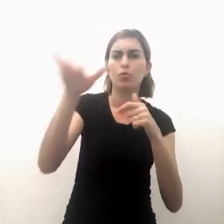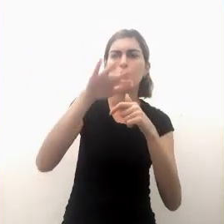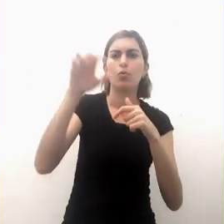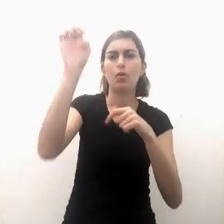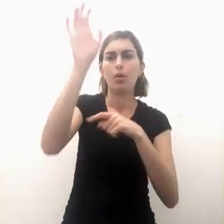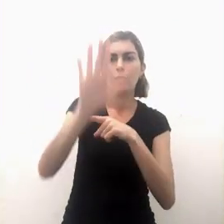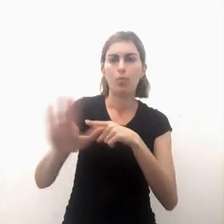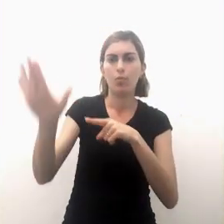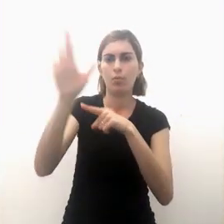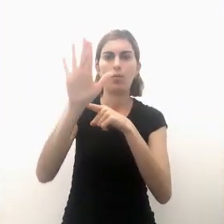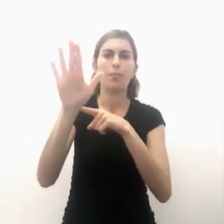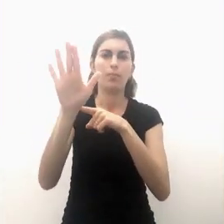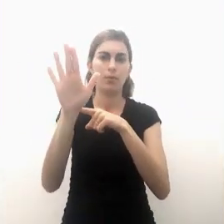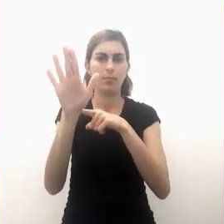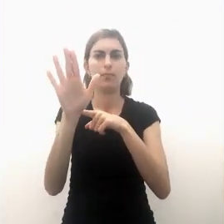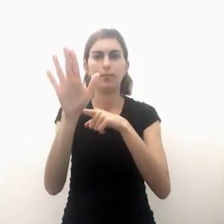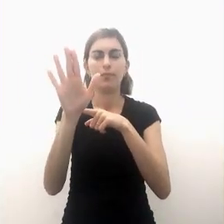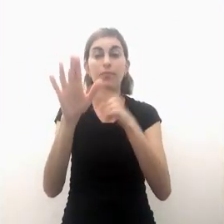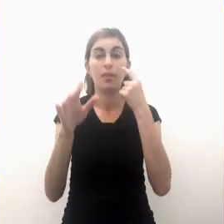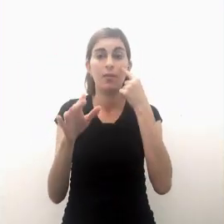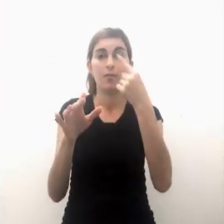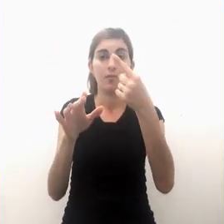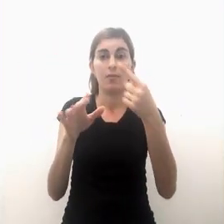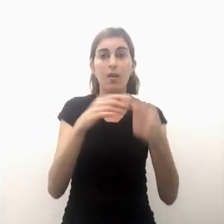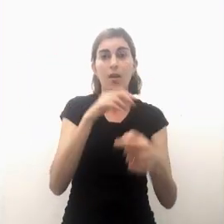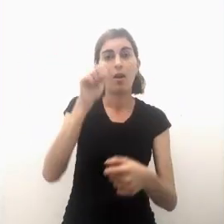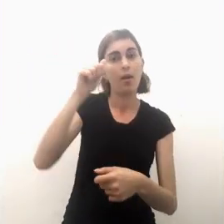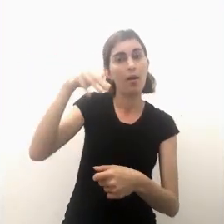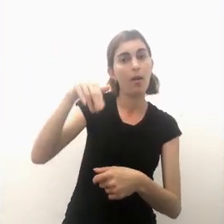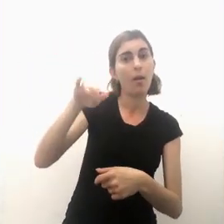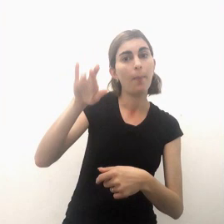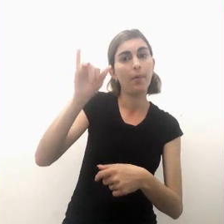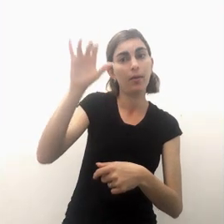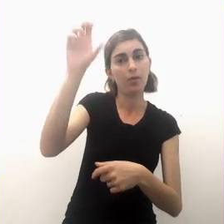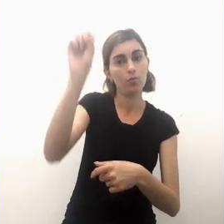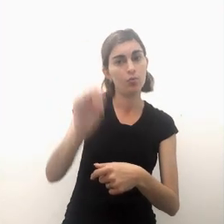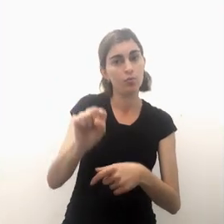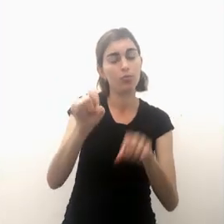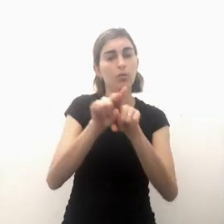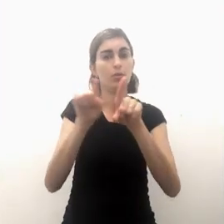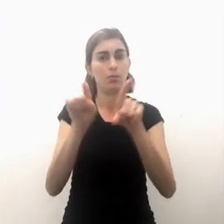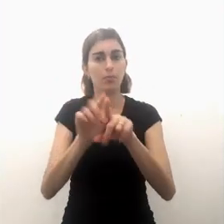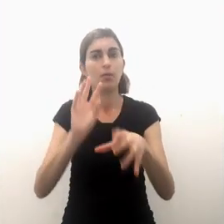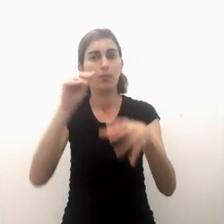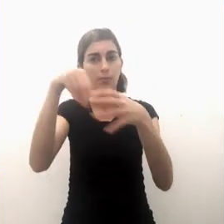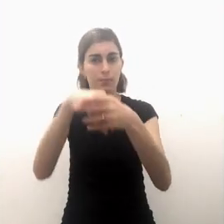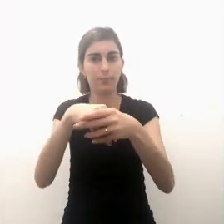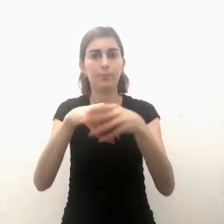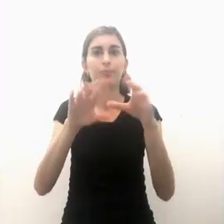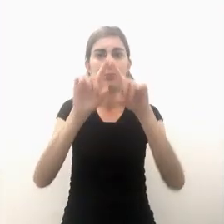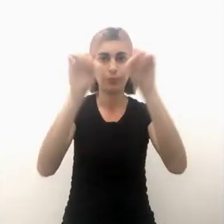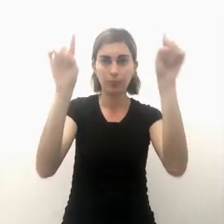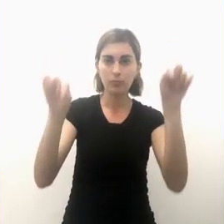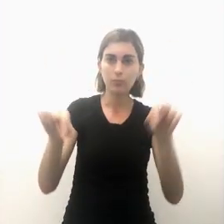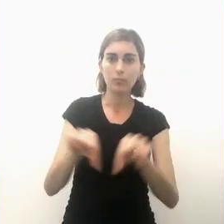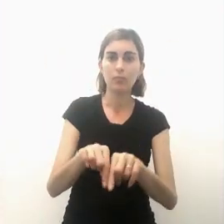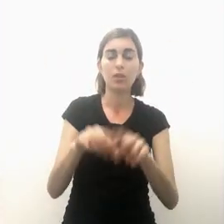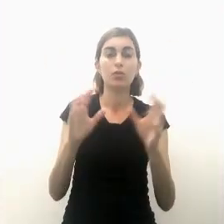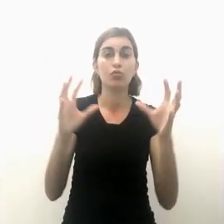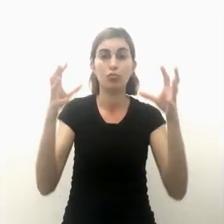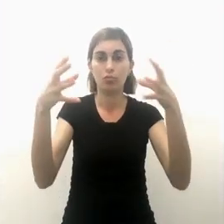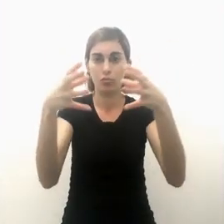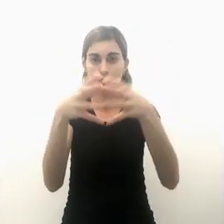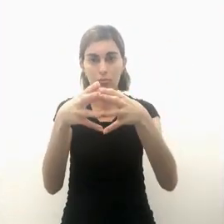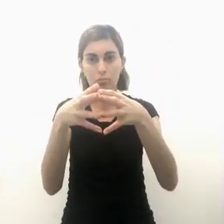da Europa, tá, gente? Vai ver que a América do Sul também está inclusa nesse quadro. Então, se